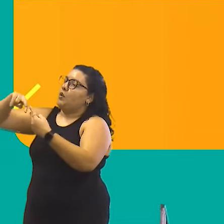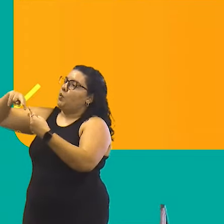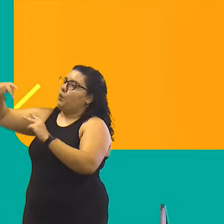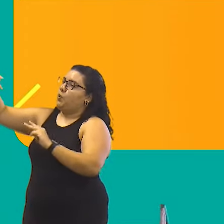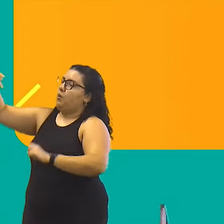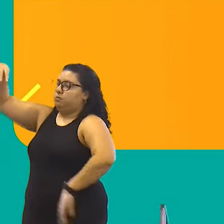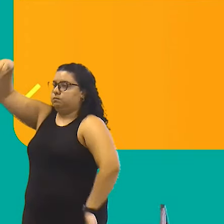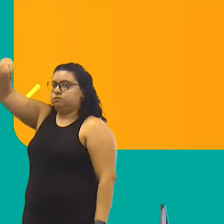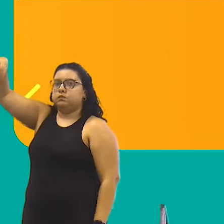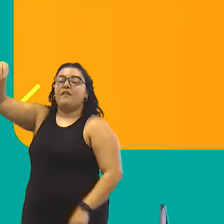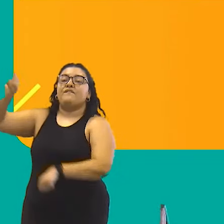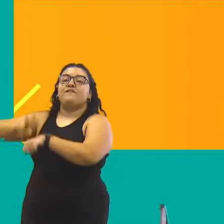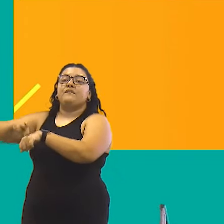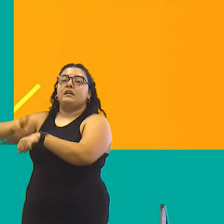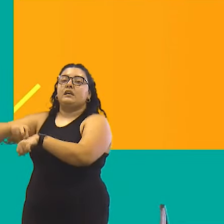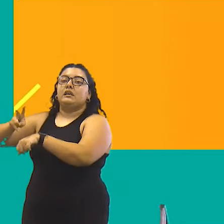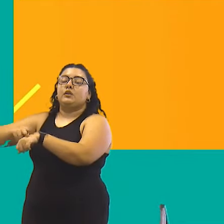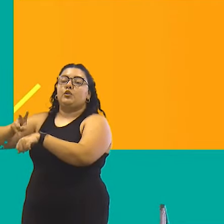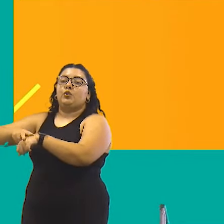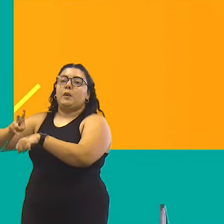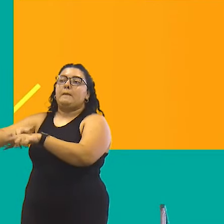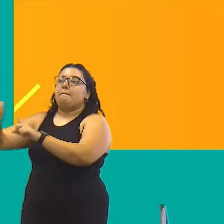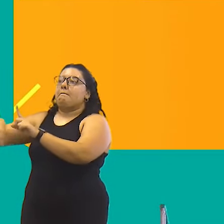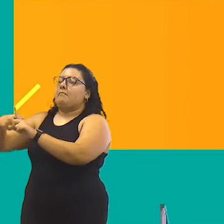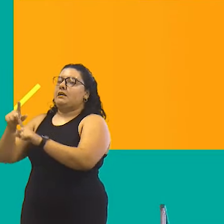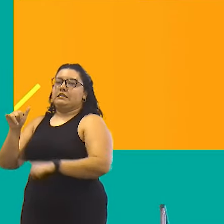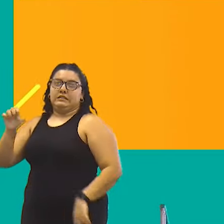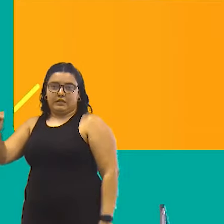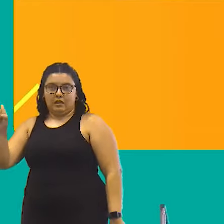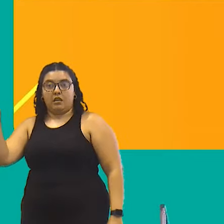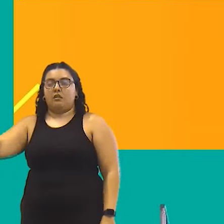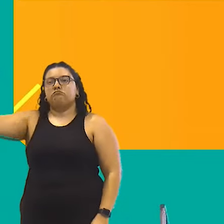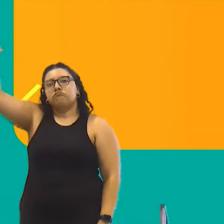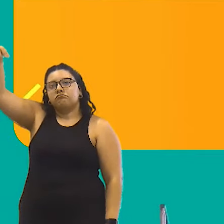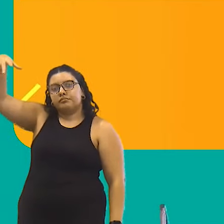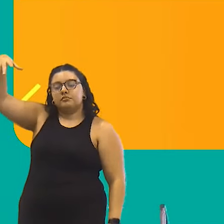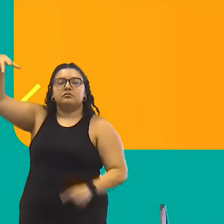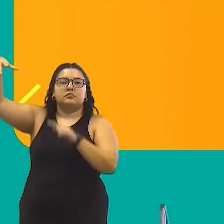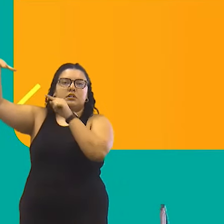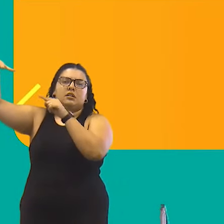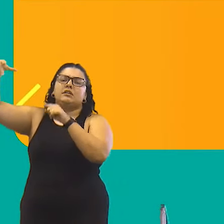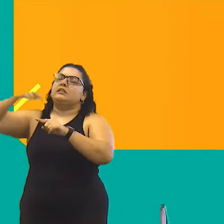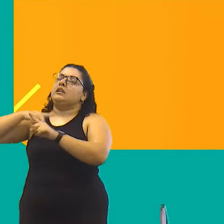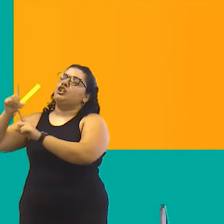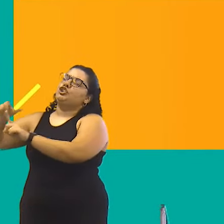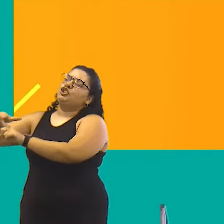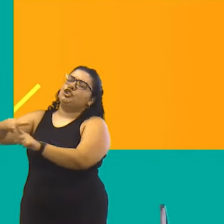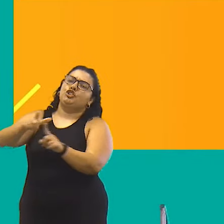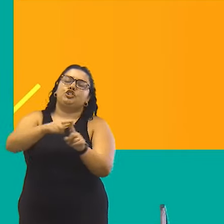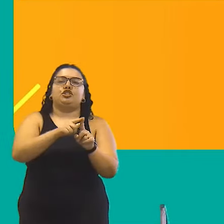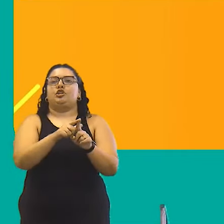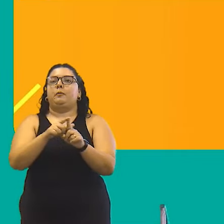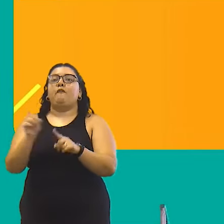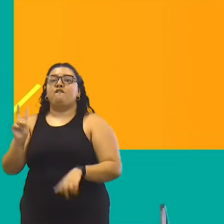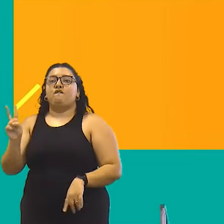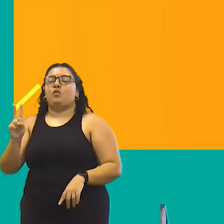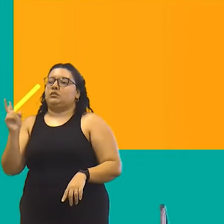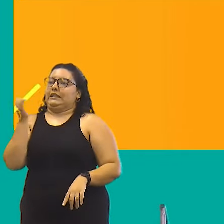de vidro com um gás de baixa pressão. Essas lâmpadas podem apresentar diferentes potências